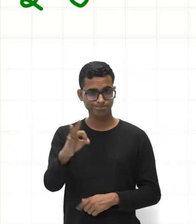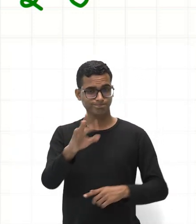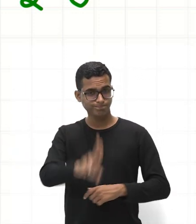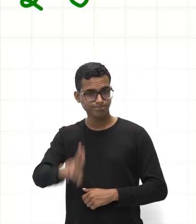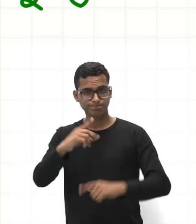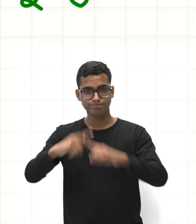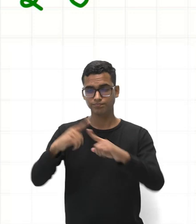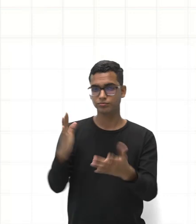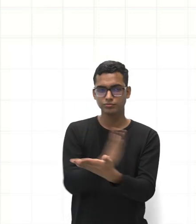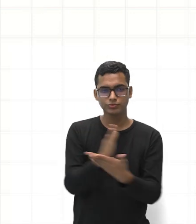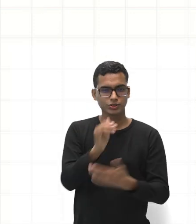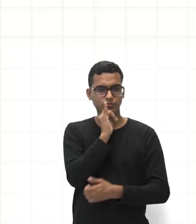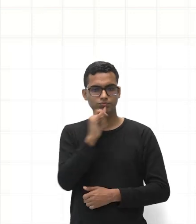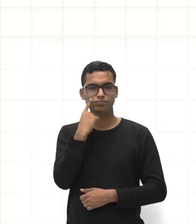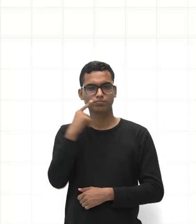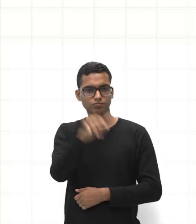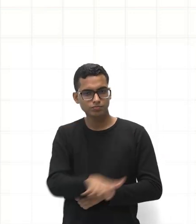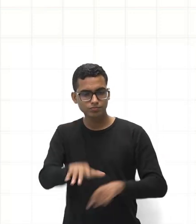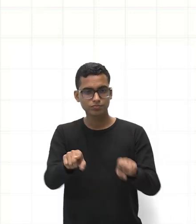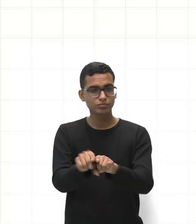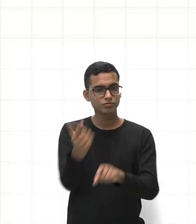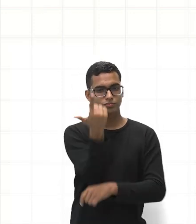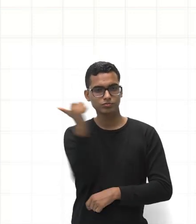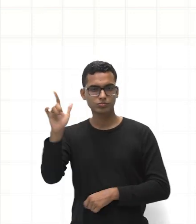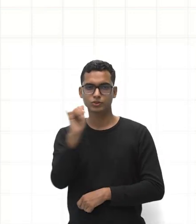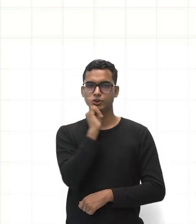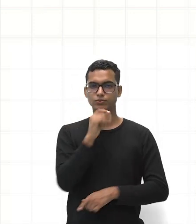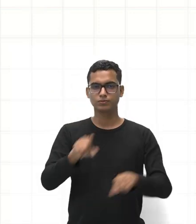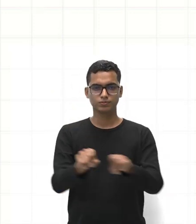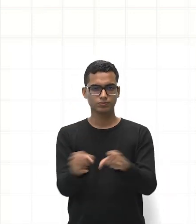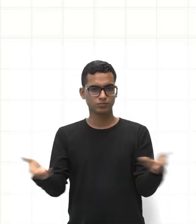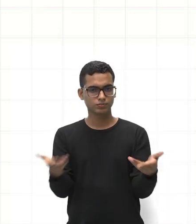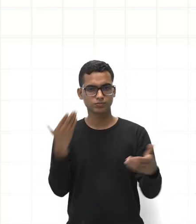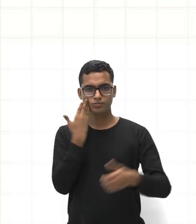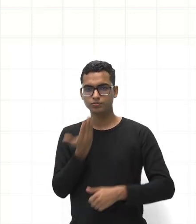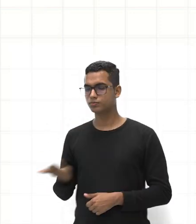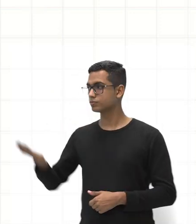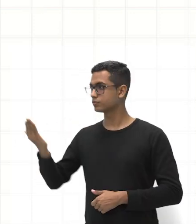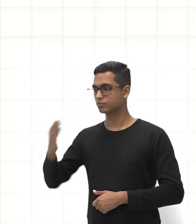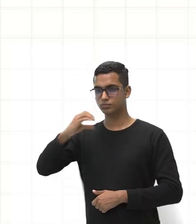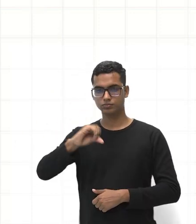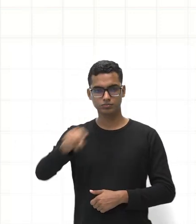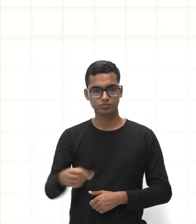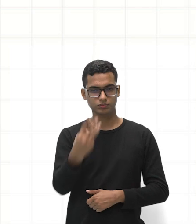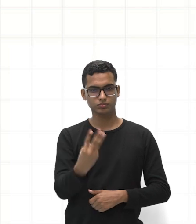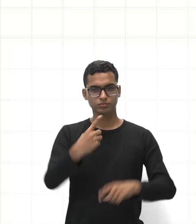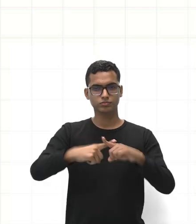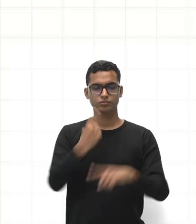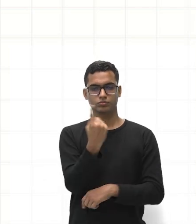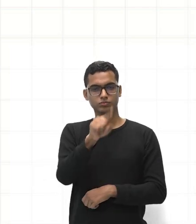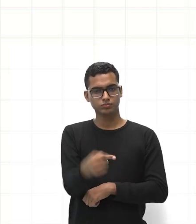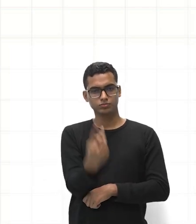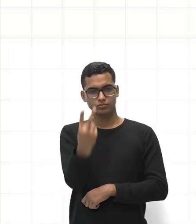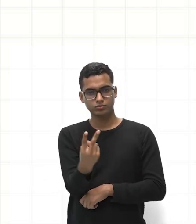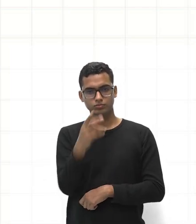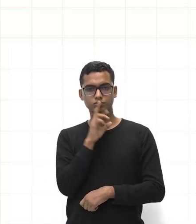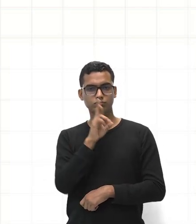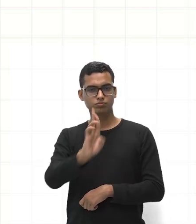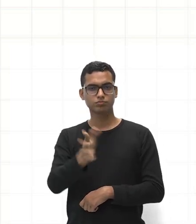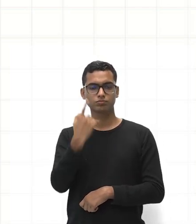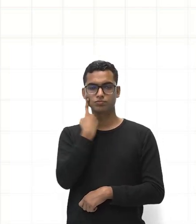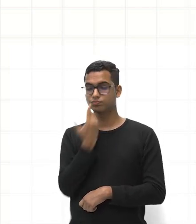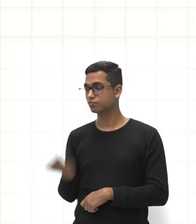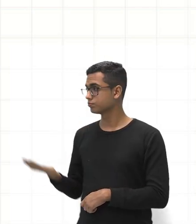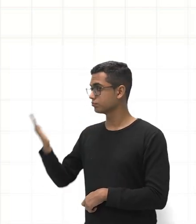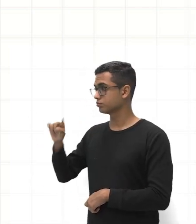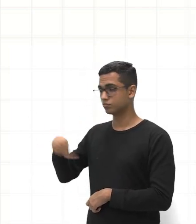multiplicação. Tenho mais um exemplo ainda aqui, ó. Um exemplo 9,3 vezes 1,2. Já está até respondido, só para a gente